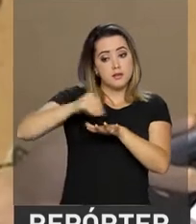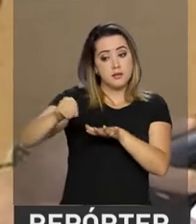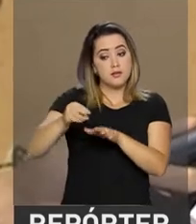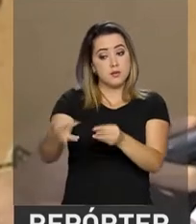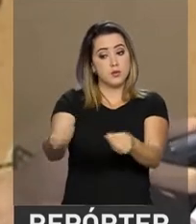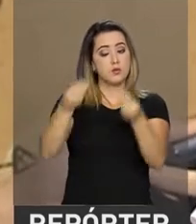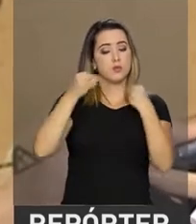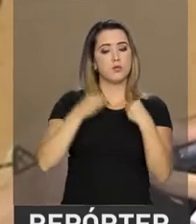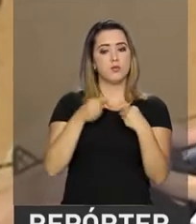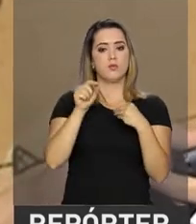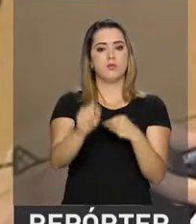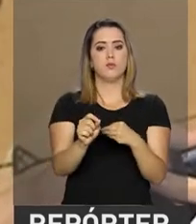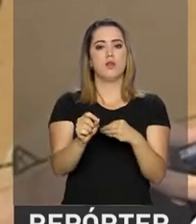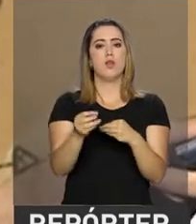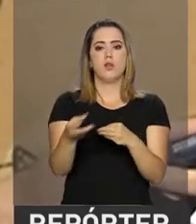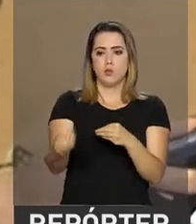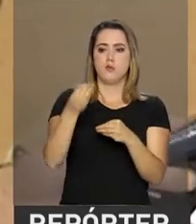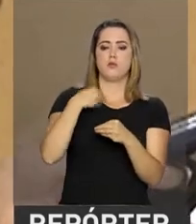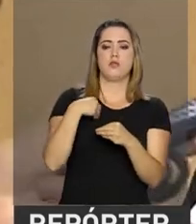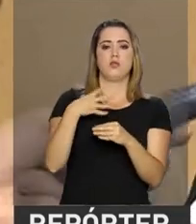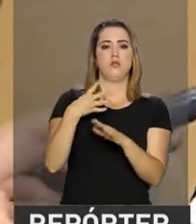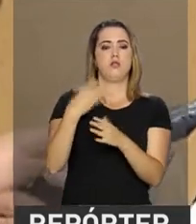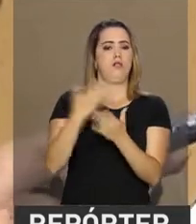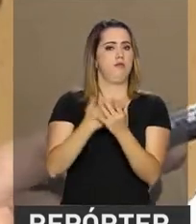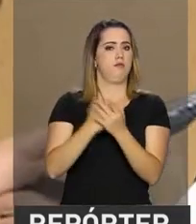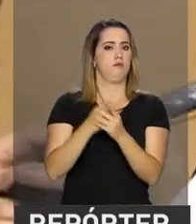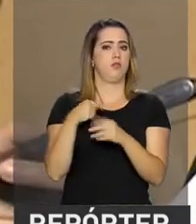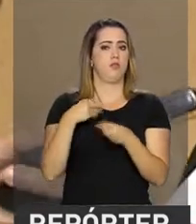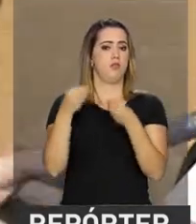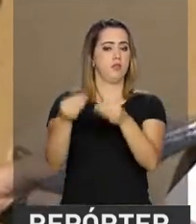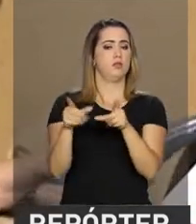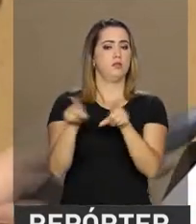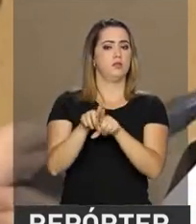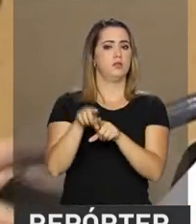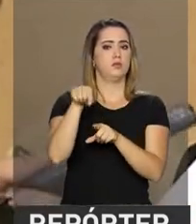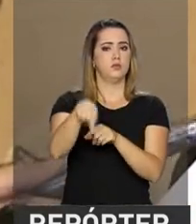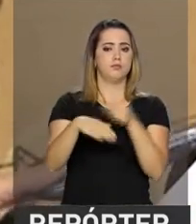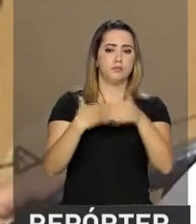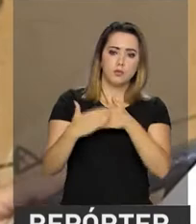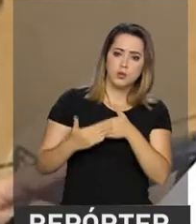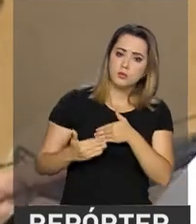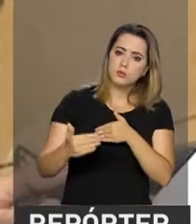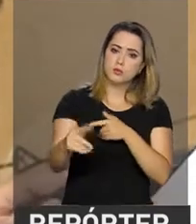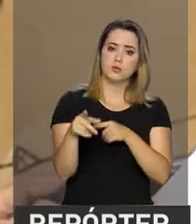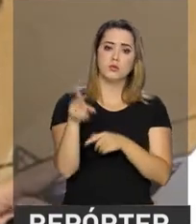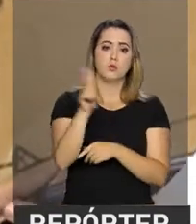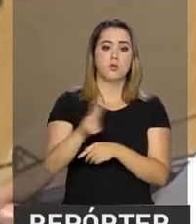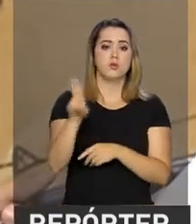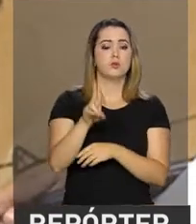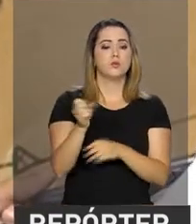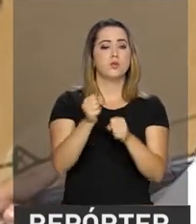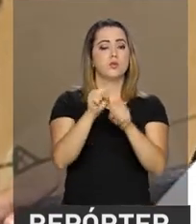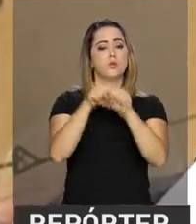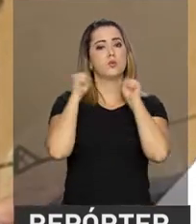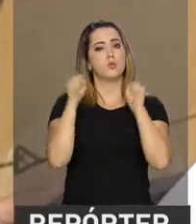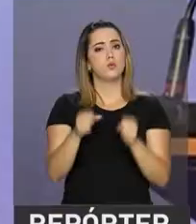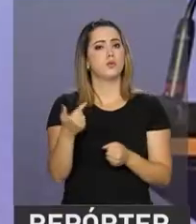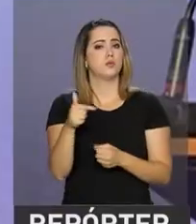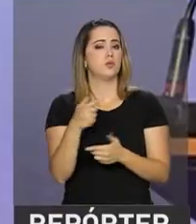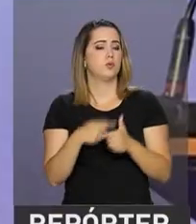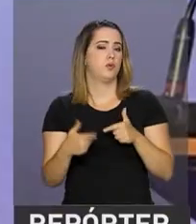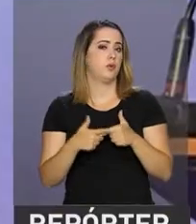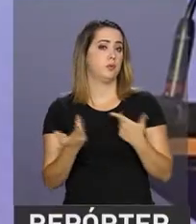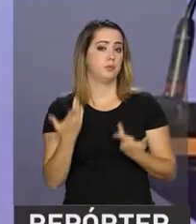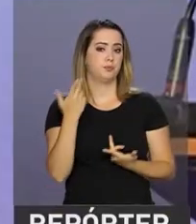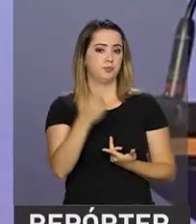seja fornecida e com isso garantiremos a funcionalidade do sistema para que ele não sofra interrupções. Para